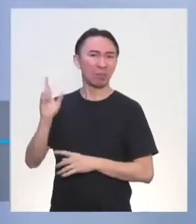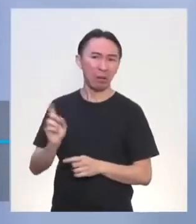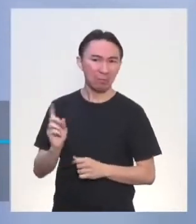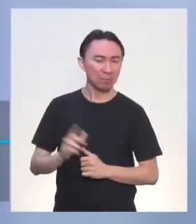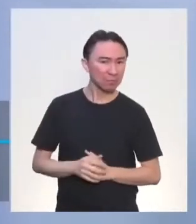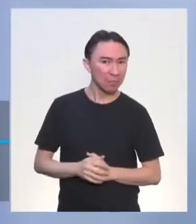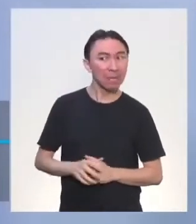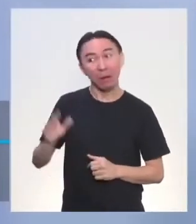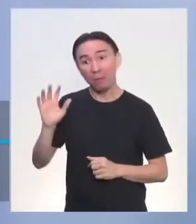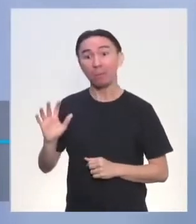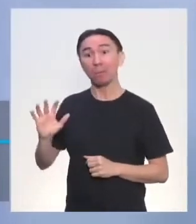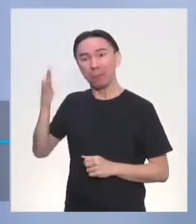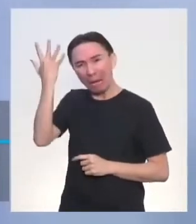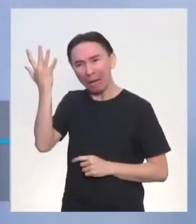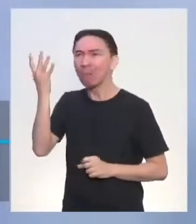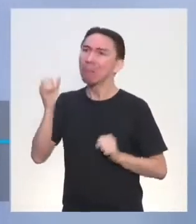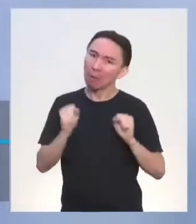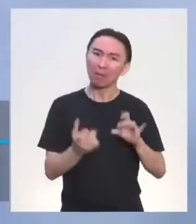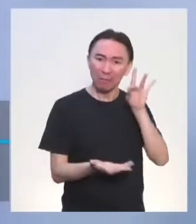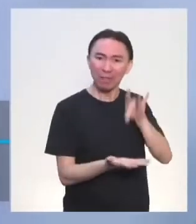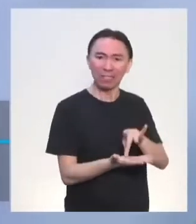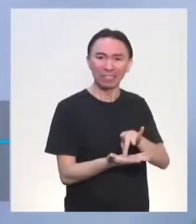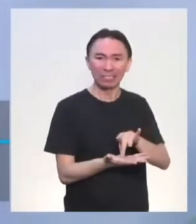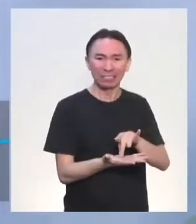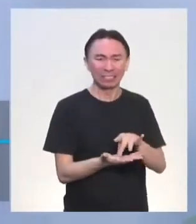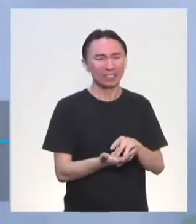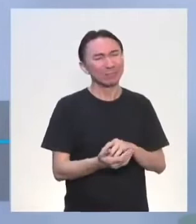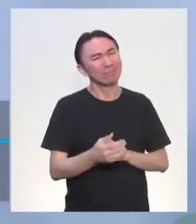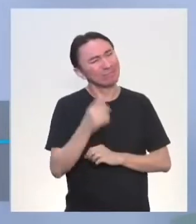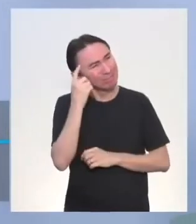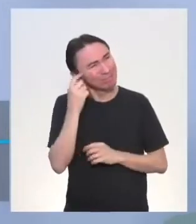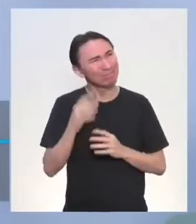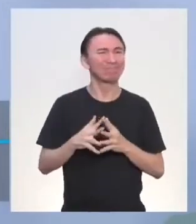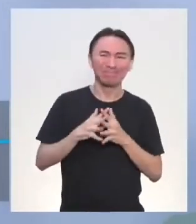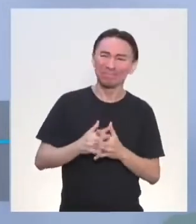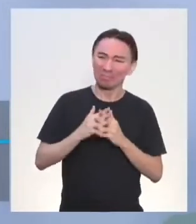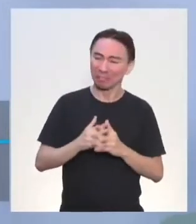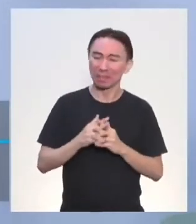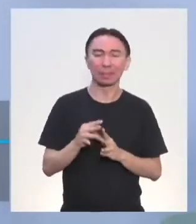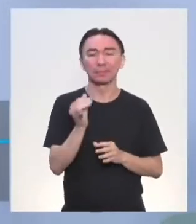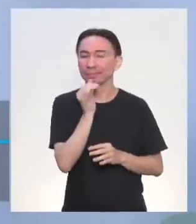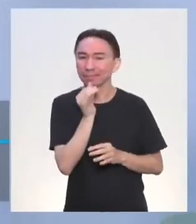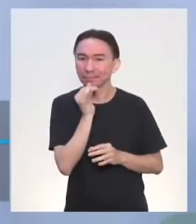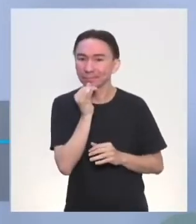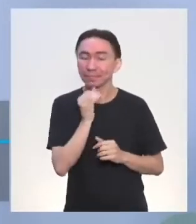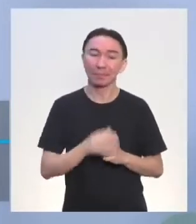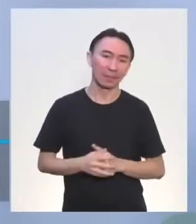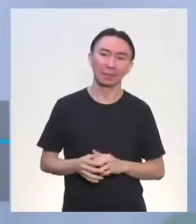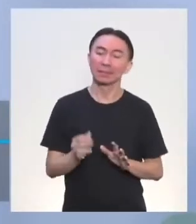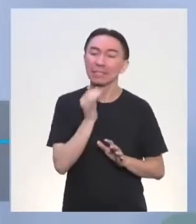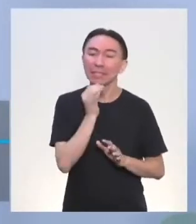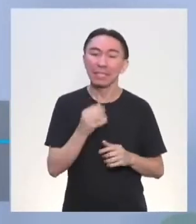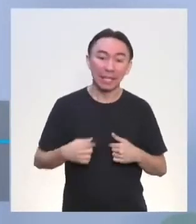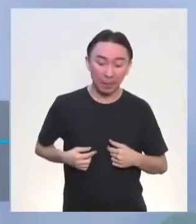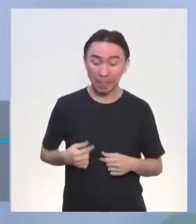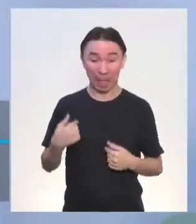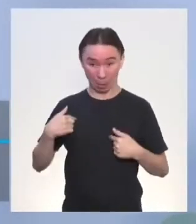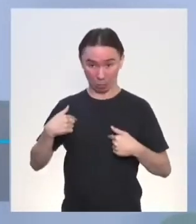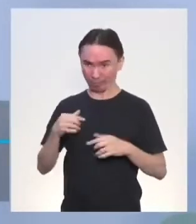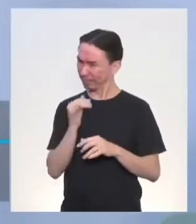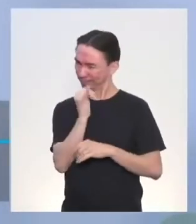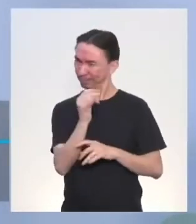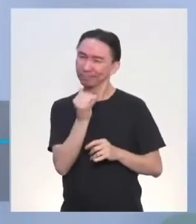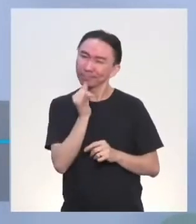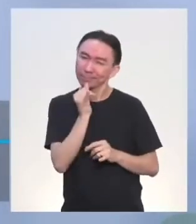acontecimento pode ser um fato. Ai, professora, você complicou a minha cabeça agora. Se eu disser para você, eu tenho uma bicicleta,